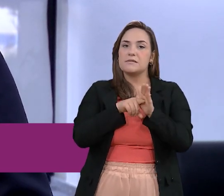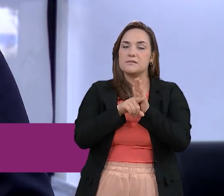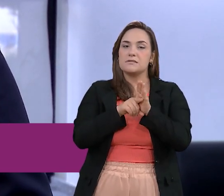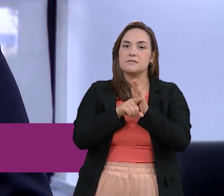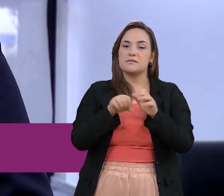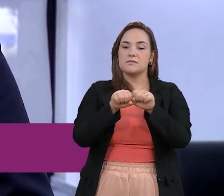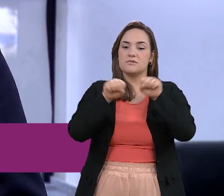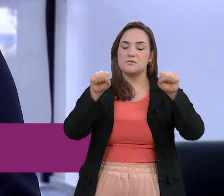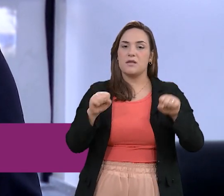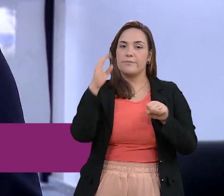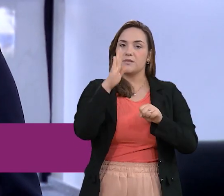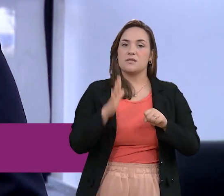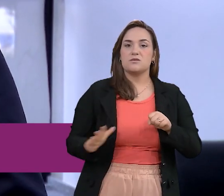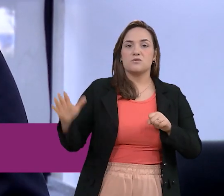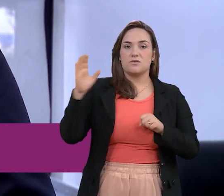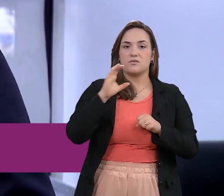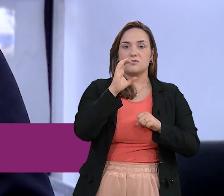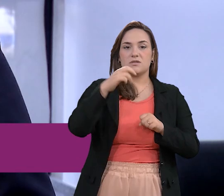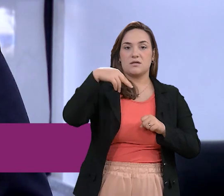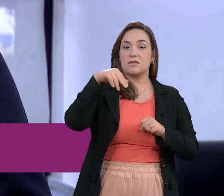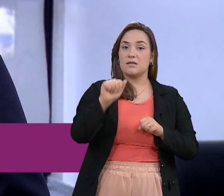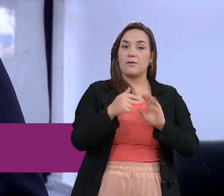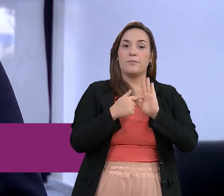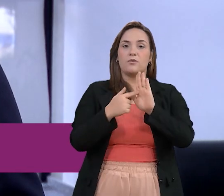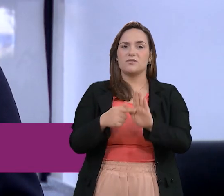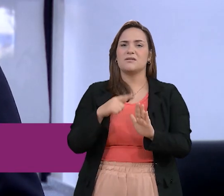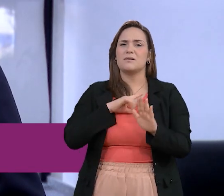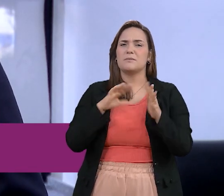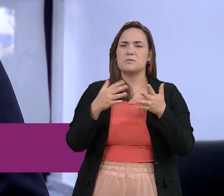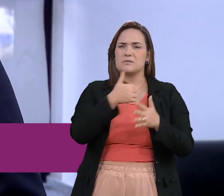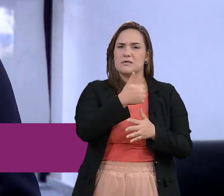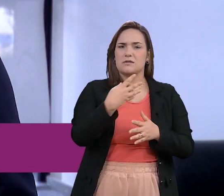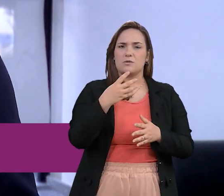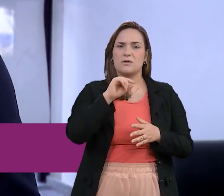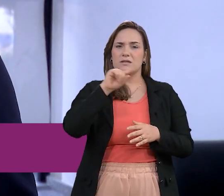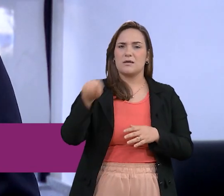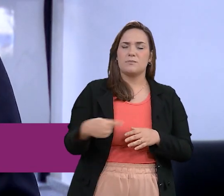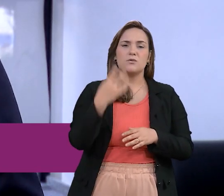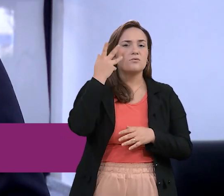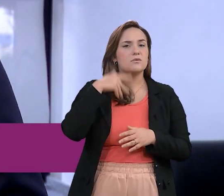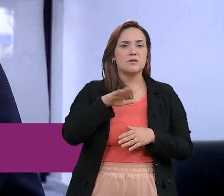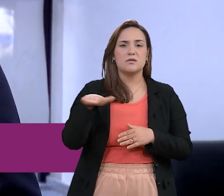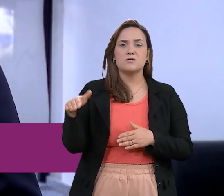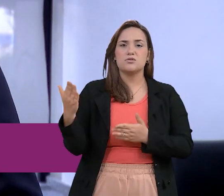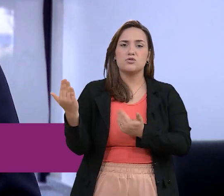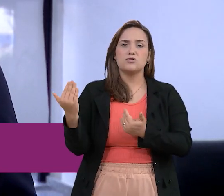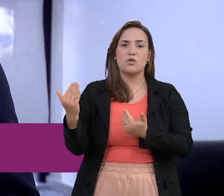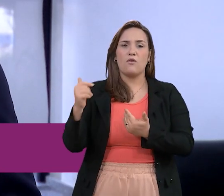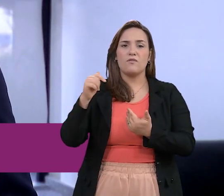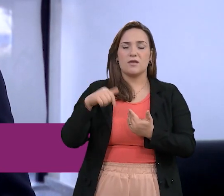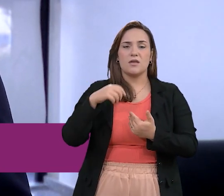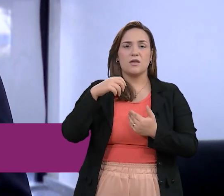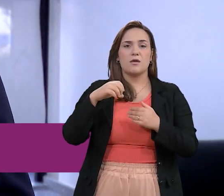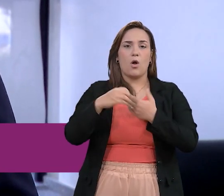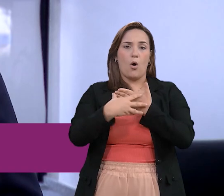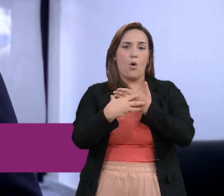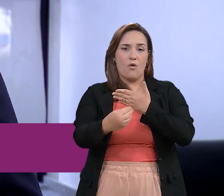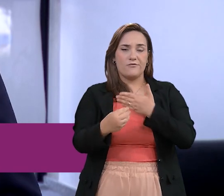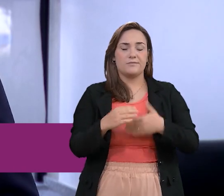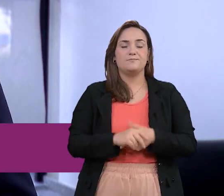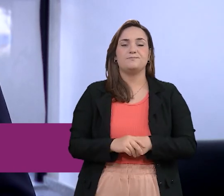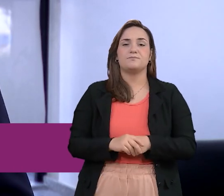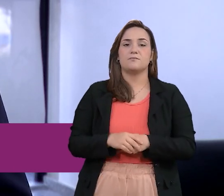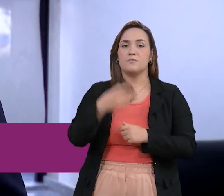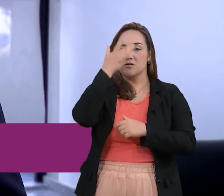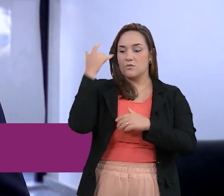Nacional de adoção e acolhimento o CNA revelam que há cerca de 140.000 crianças e adolescentes órfãos no Brasil o número de